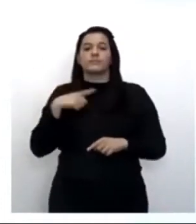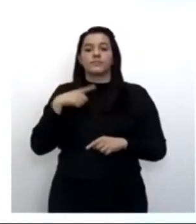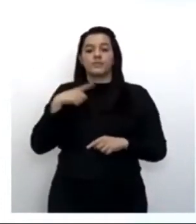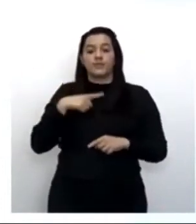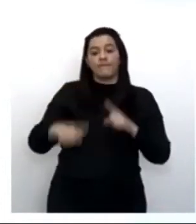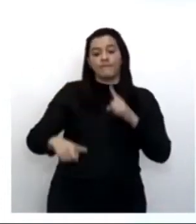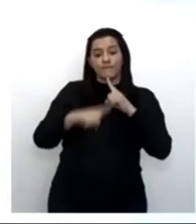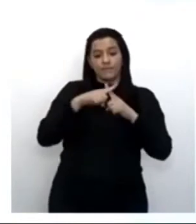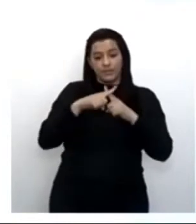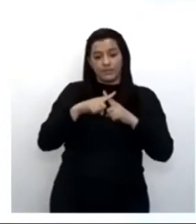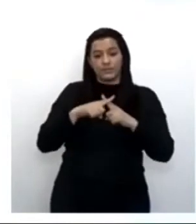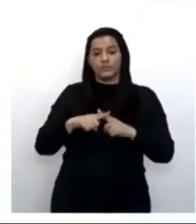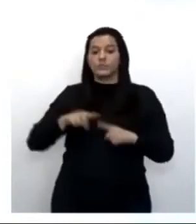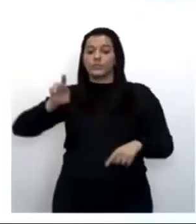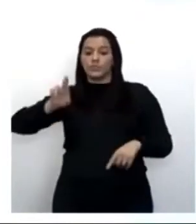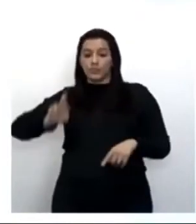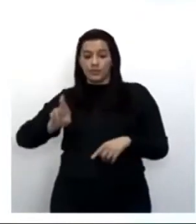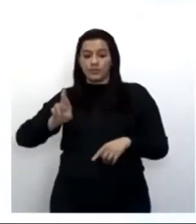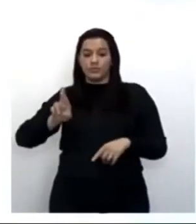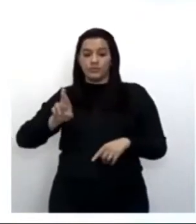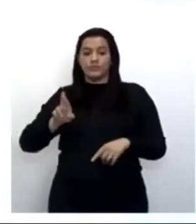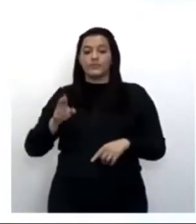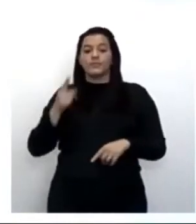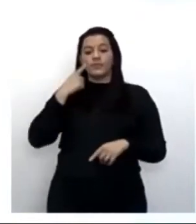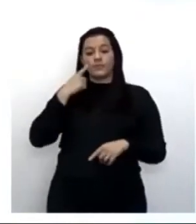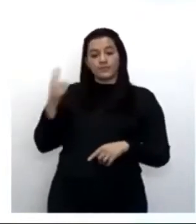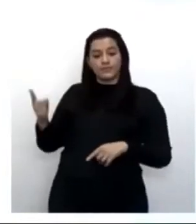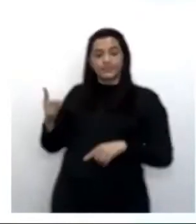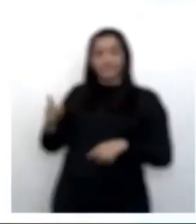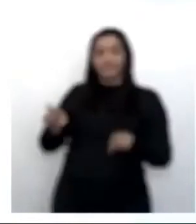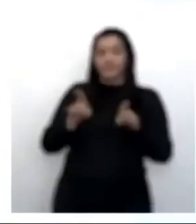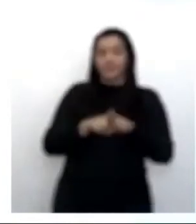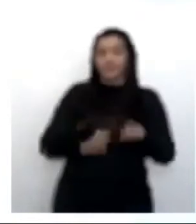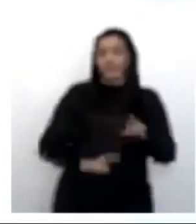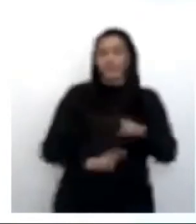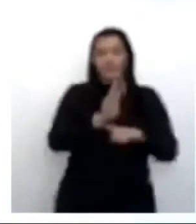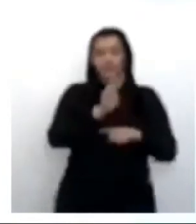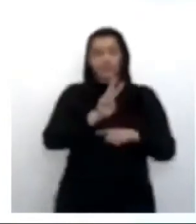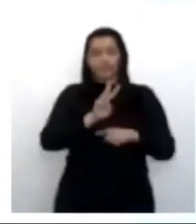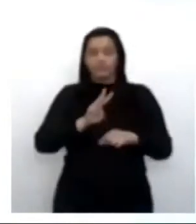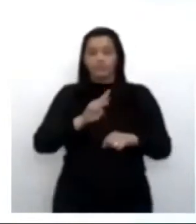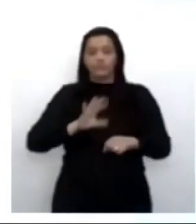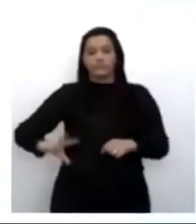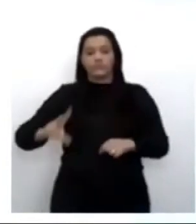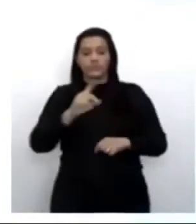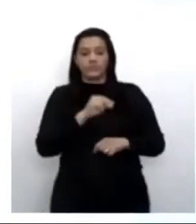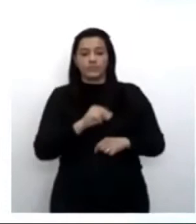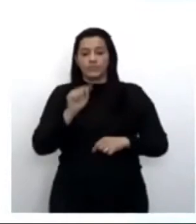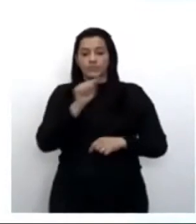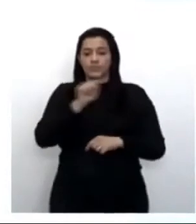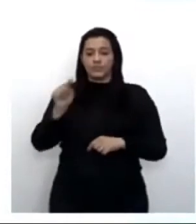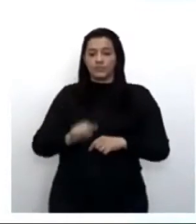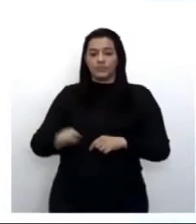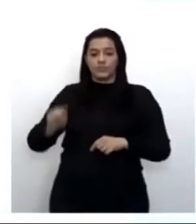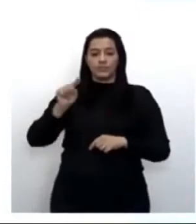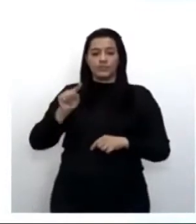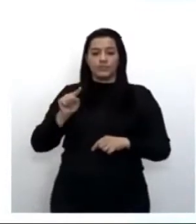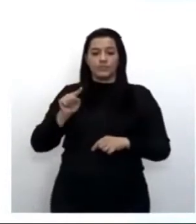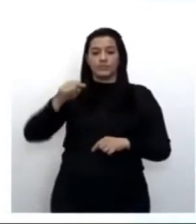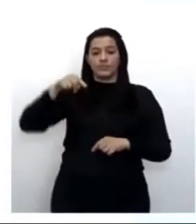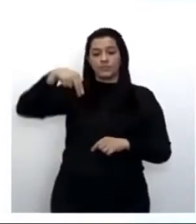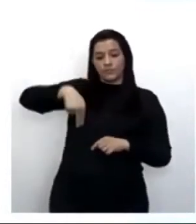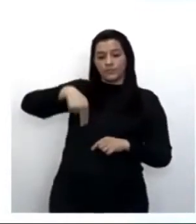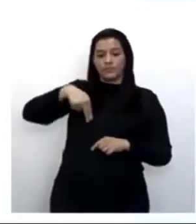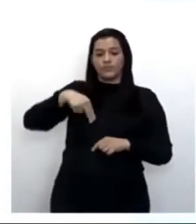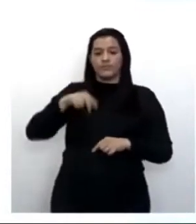vezes o raio. E a velocidade angular tem a ver com o quê? Com 2π, né? Com relação ao tempo,